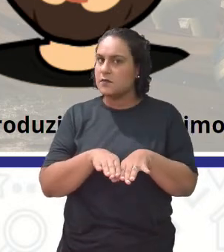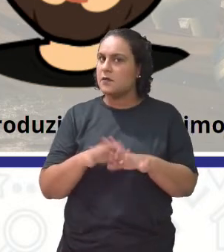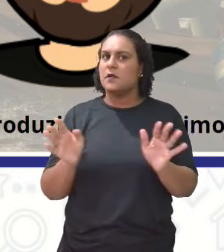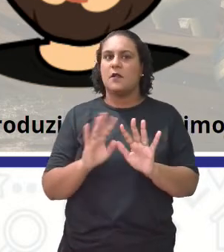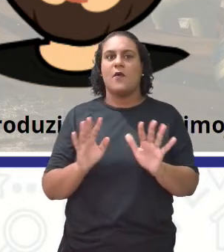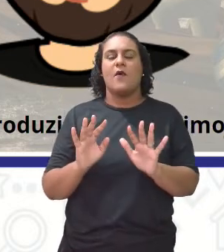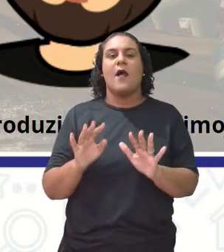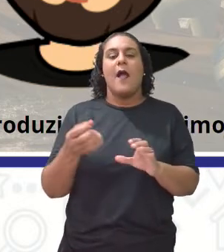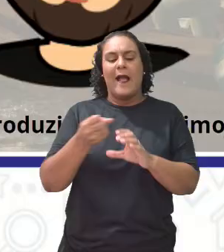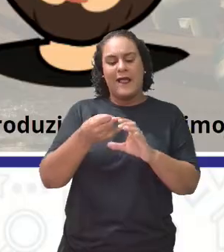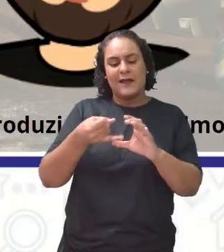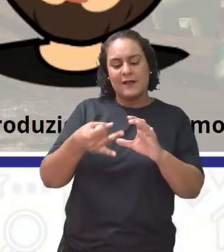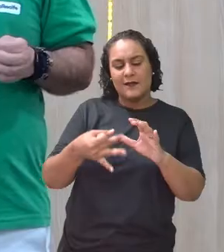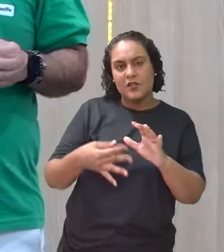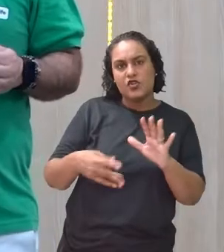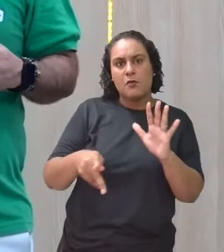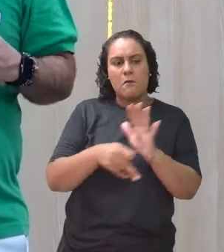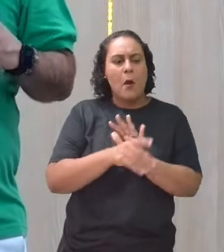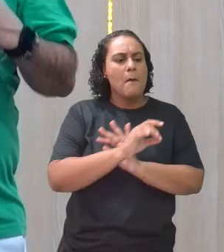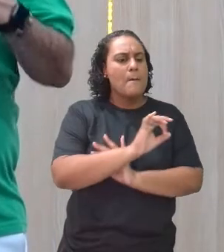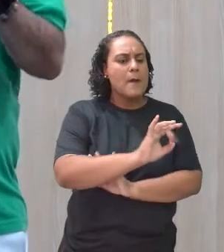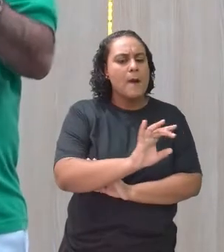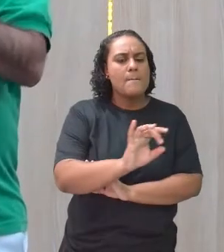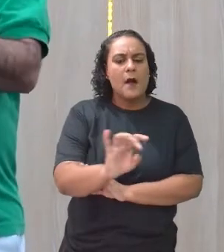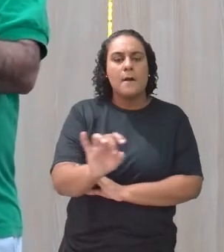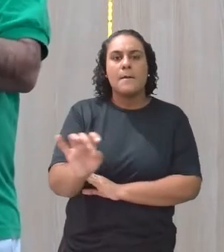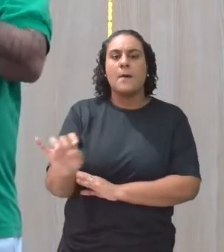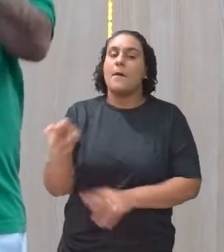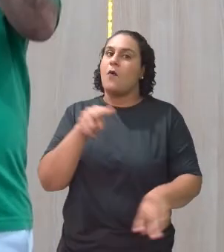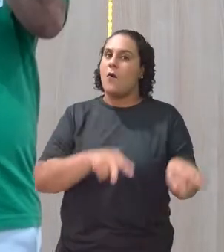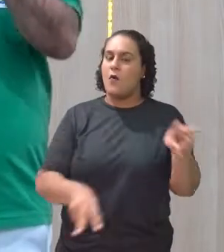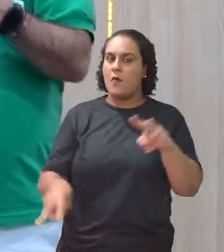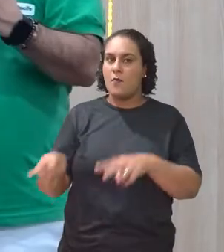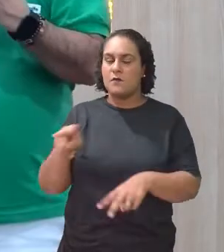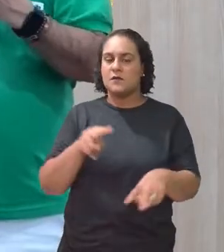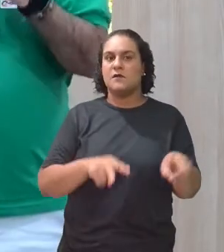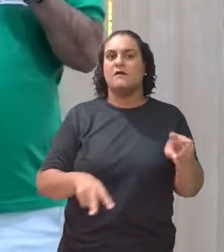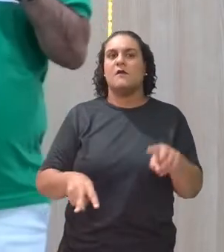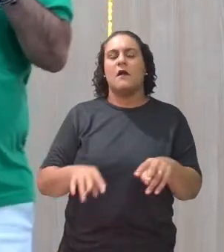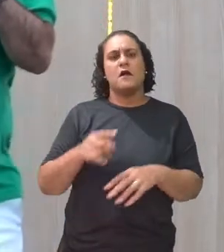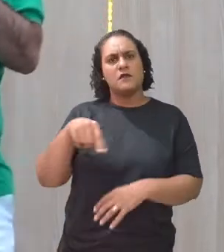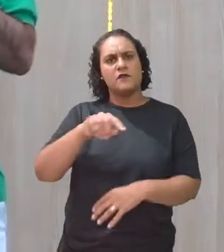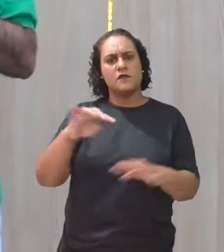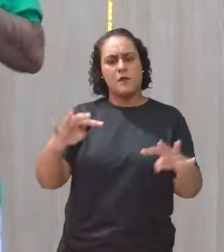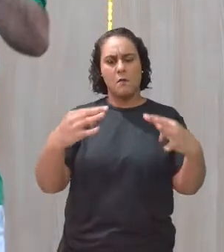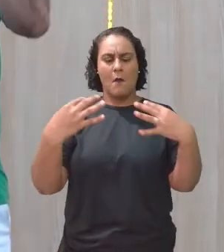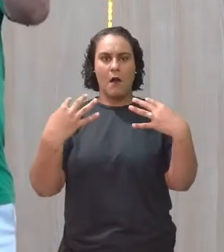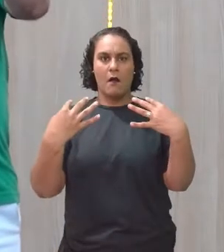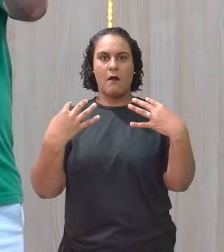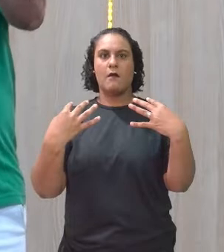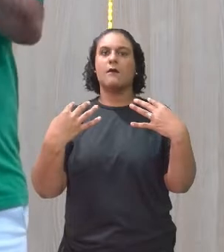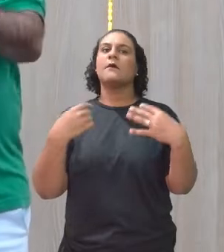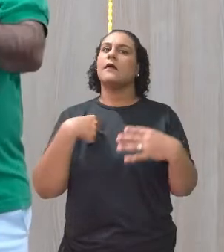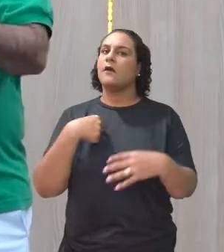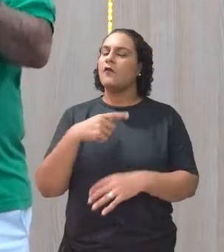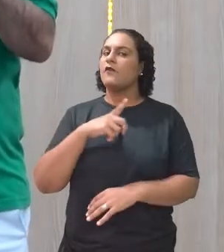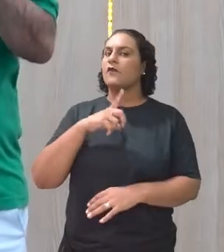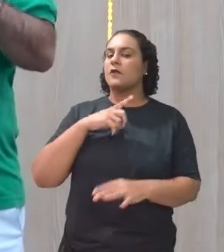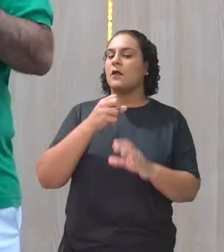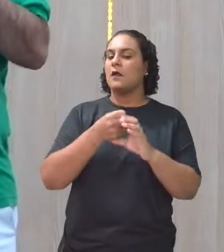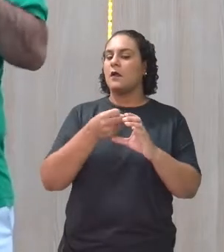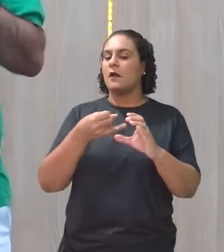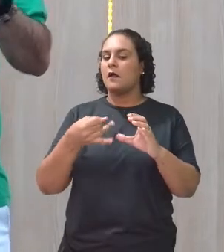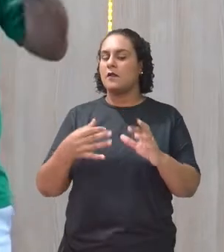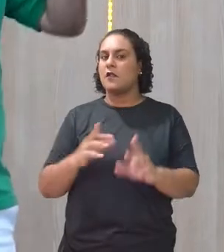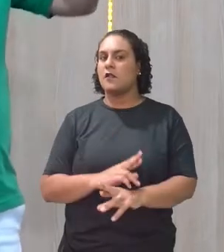apresenta características diferentes, né? Você observar, para mim, eu vou ser e vou ter